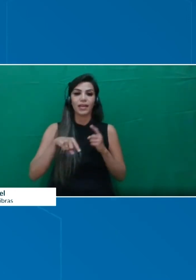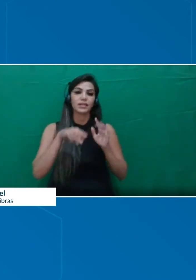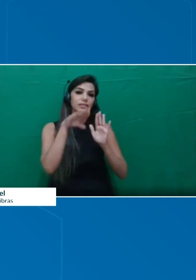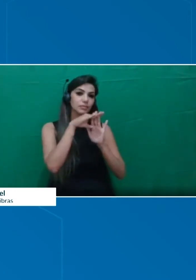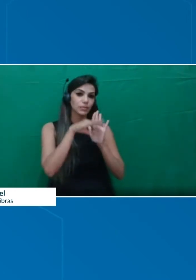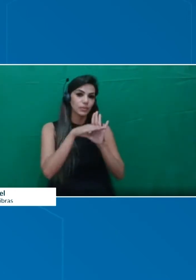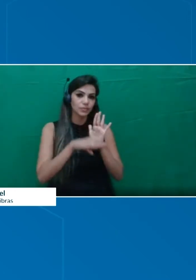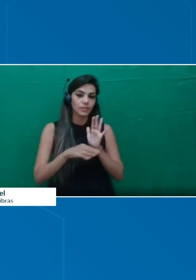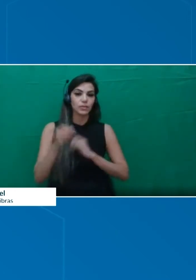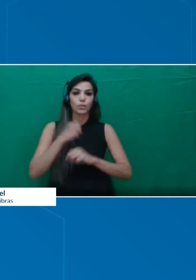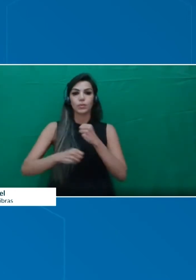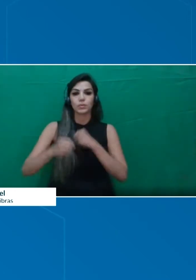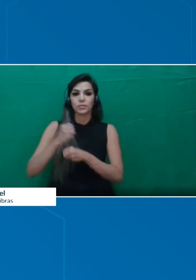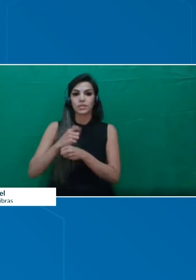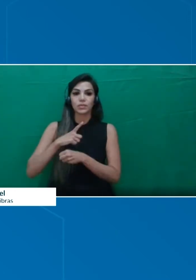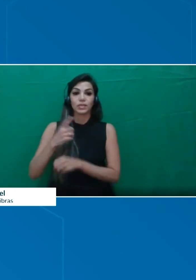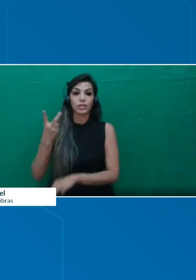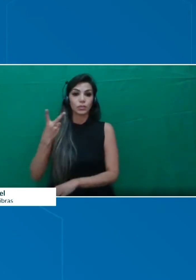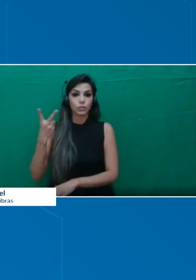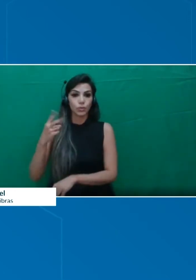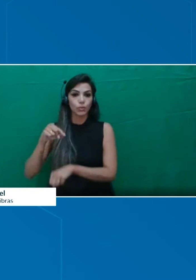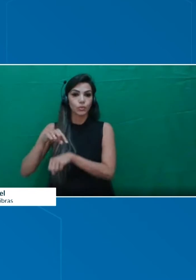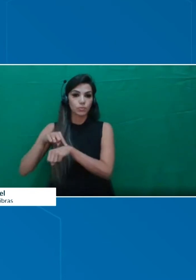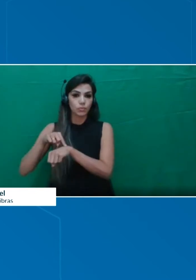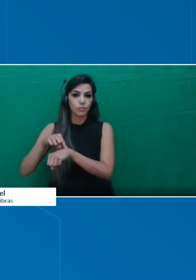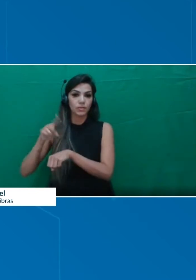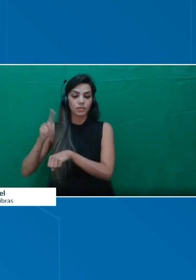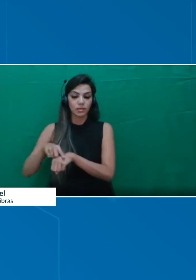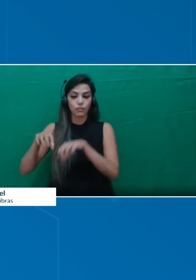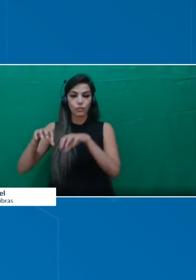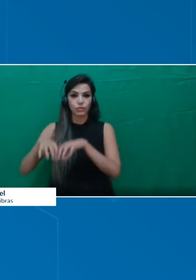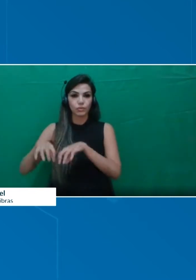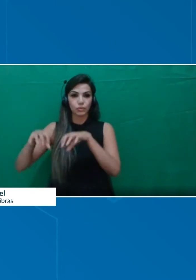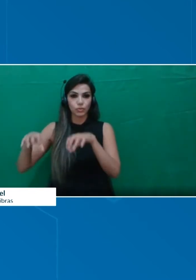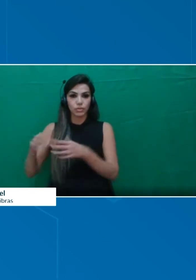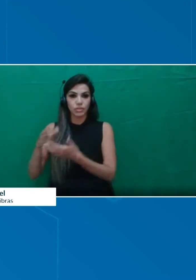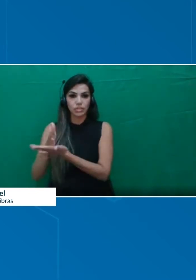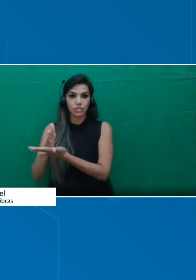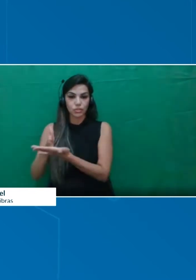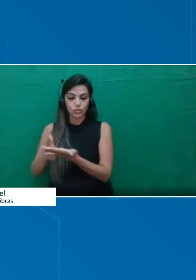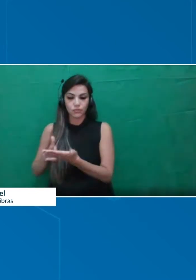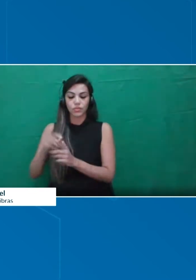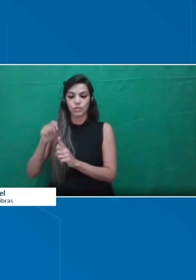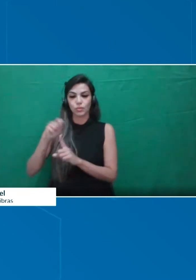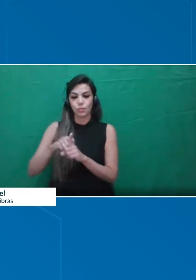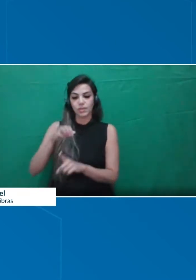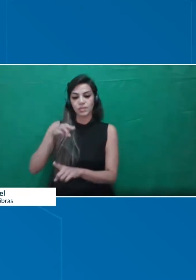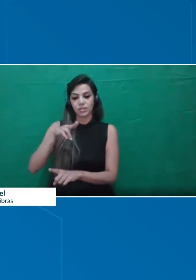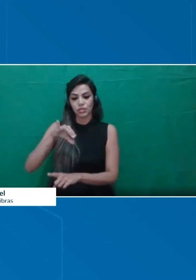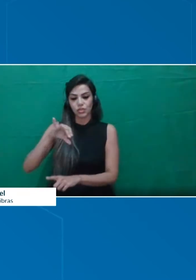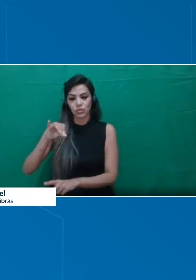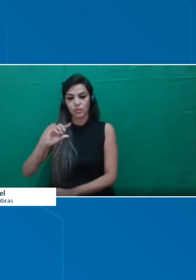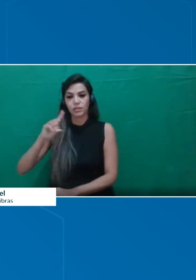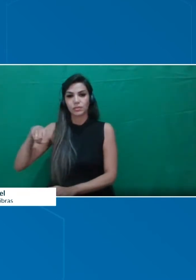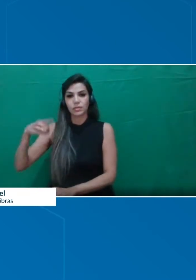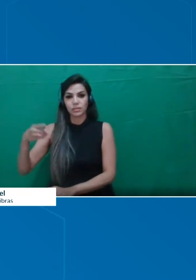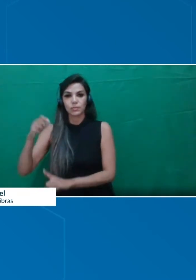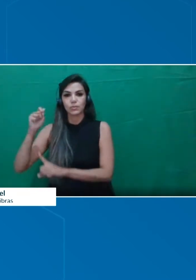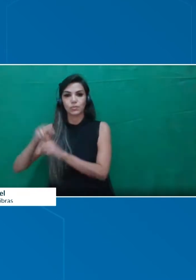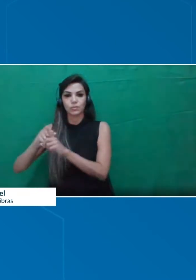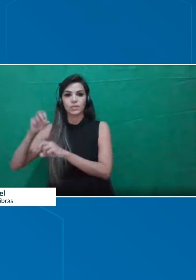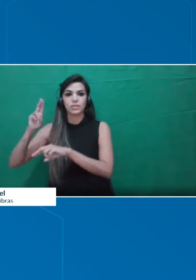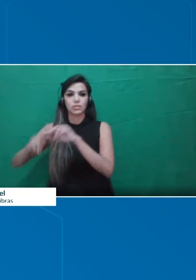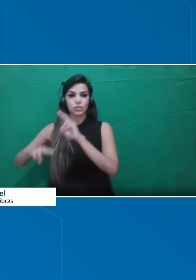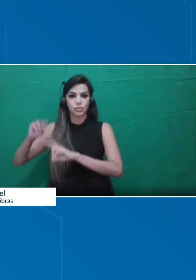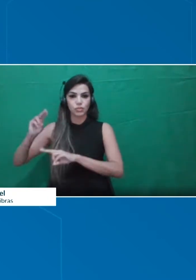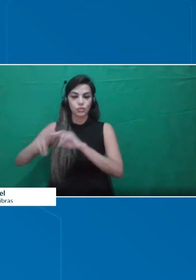2 momentos que foram divididos durante o mês de maio e depois, posteriormente, durante o mês de junho, quando a gente tratou